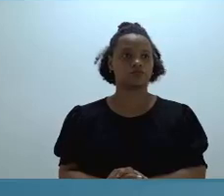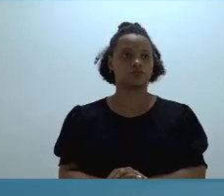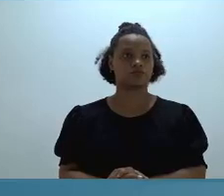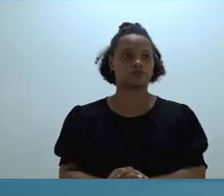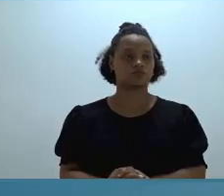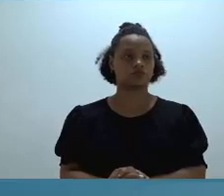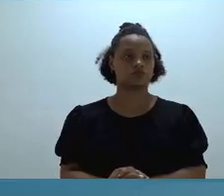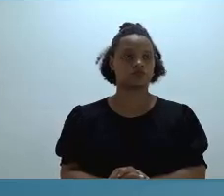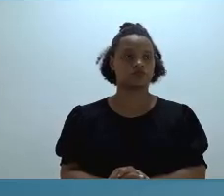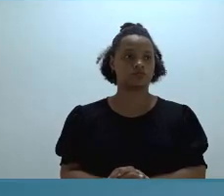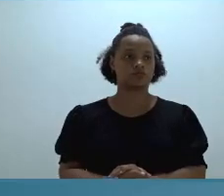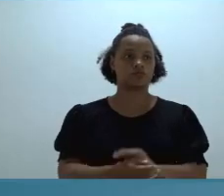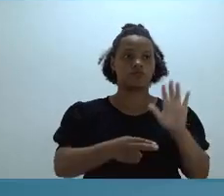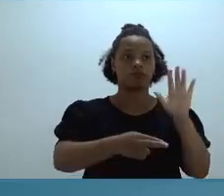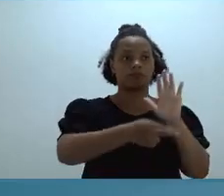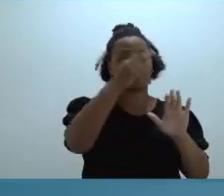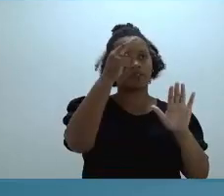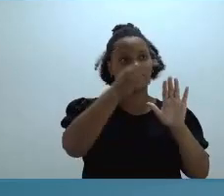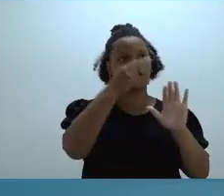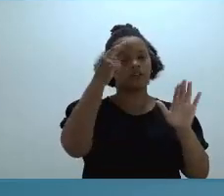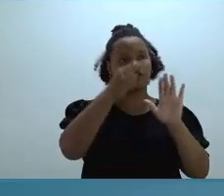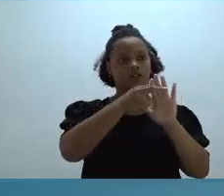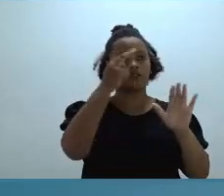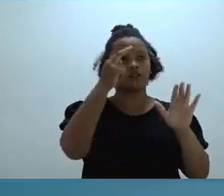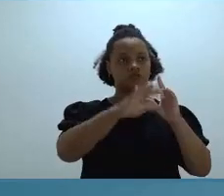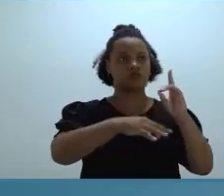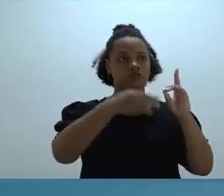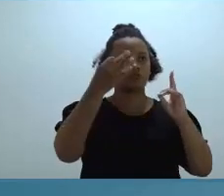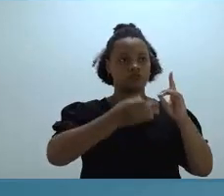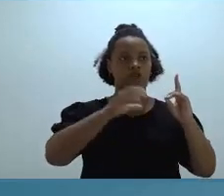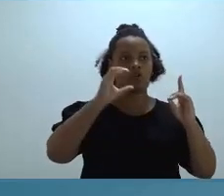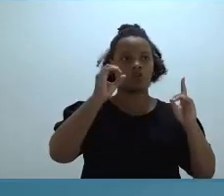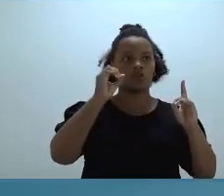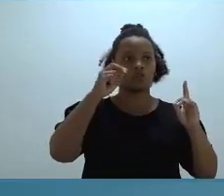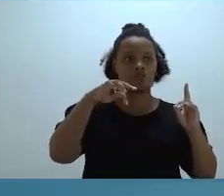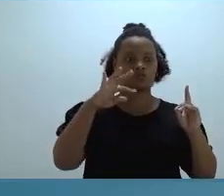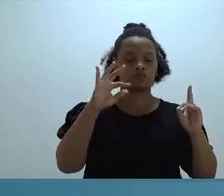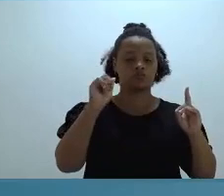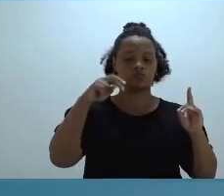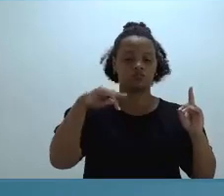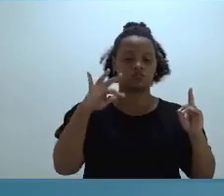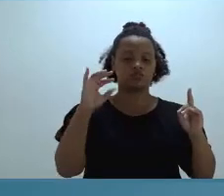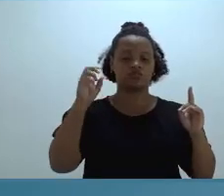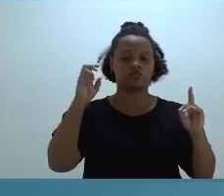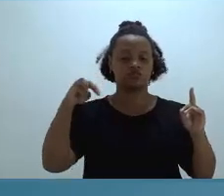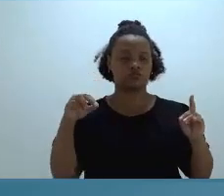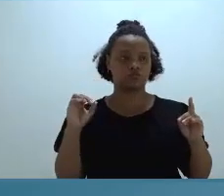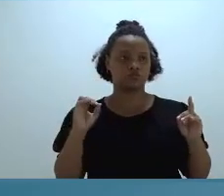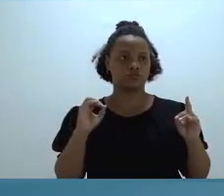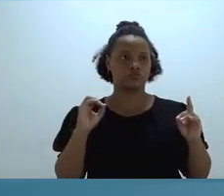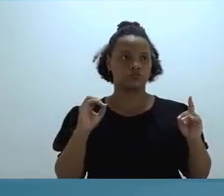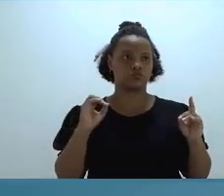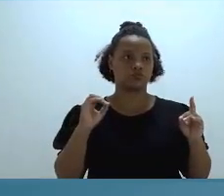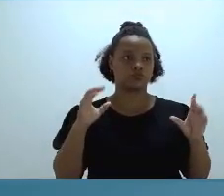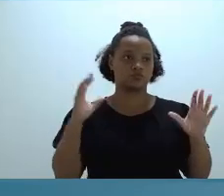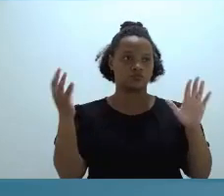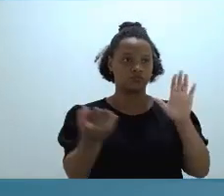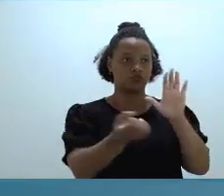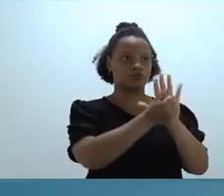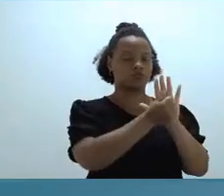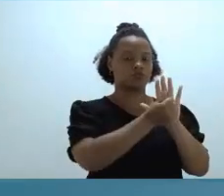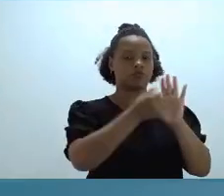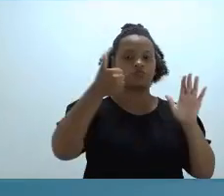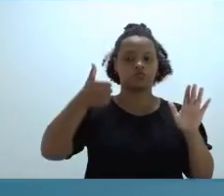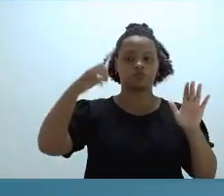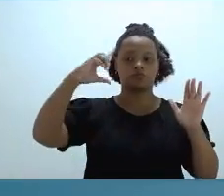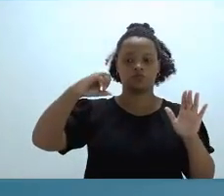A relatoria dos embarcadores Constantino Augusto Guerreiro, publicada em